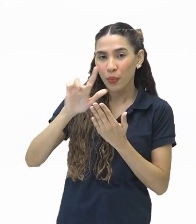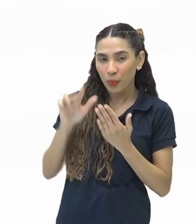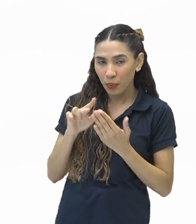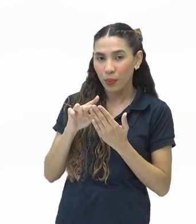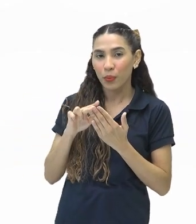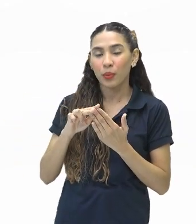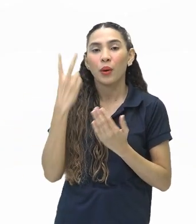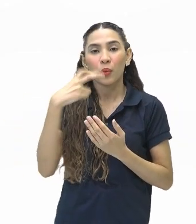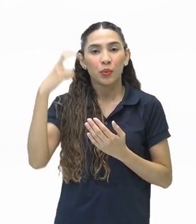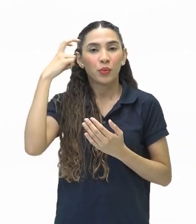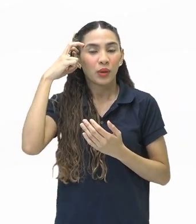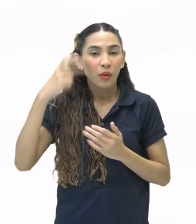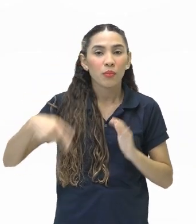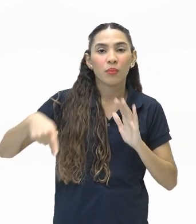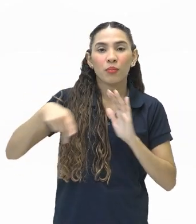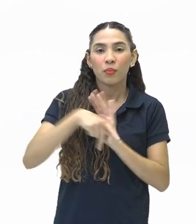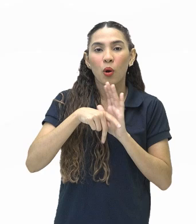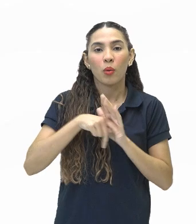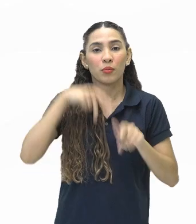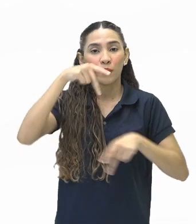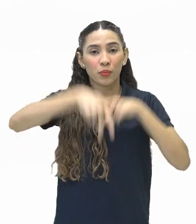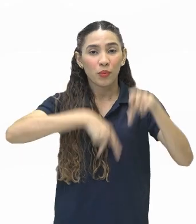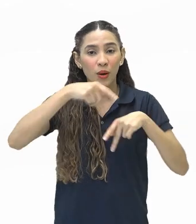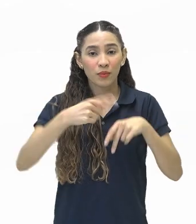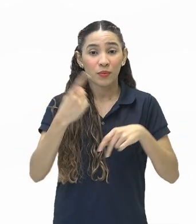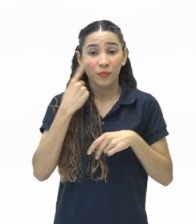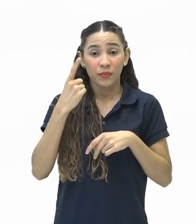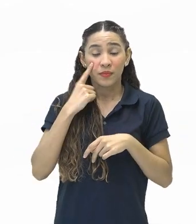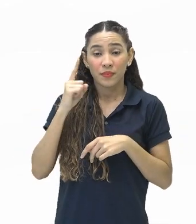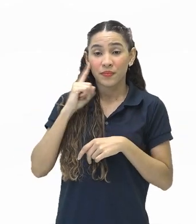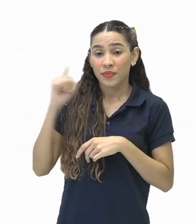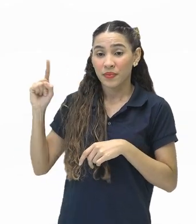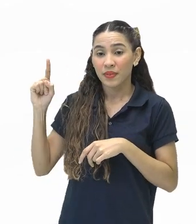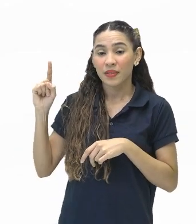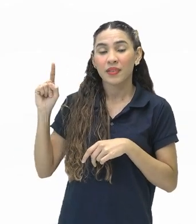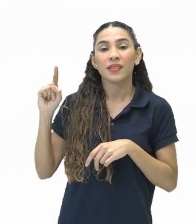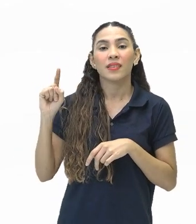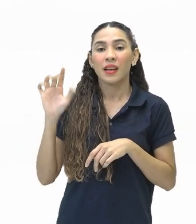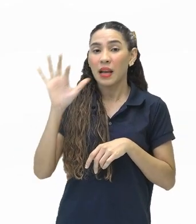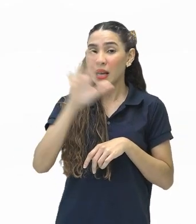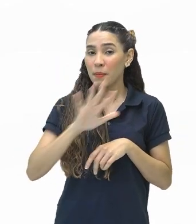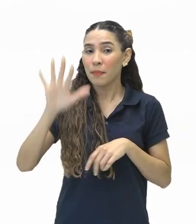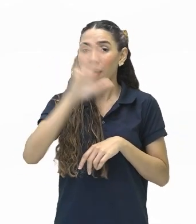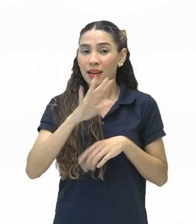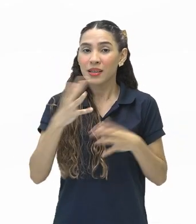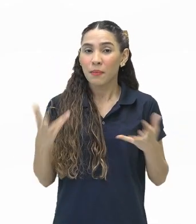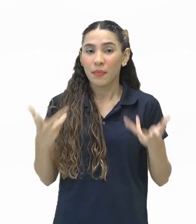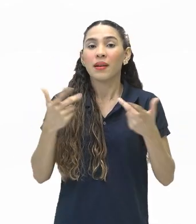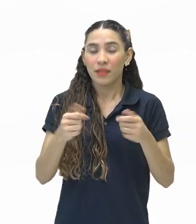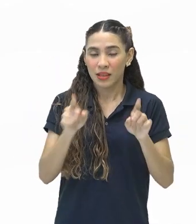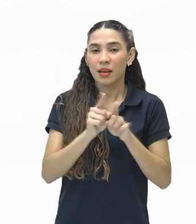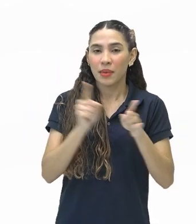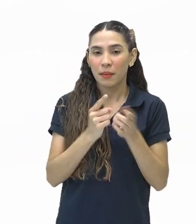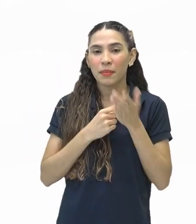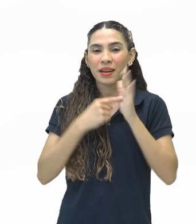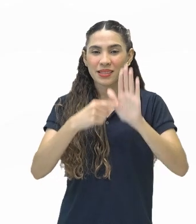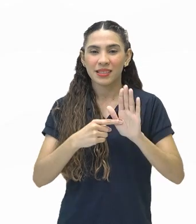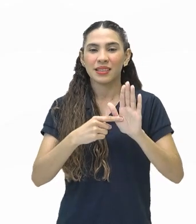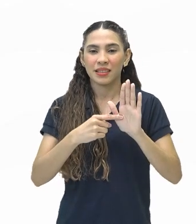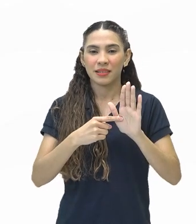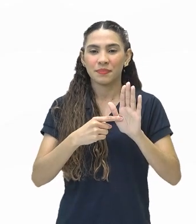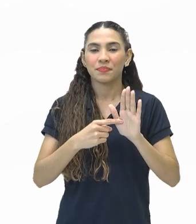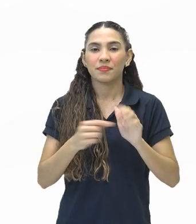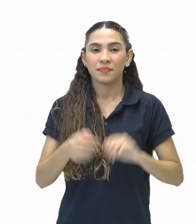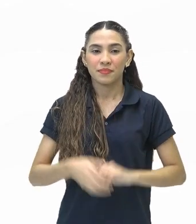diversidade cultural dos seus povos. Vocês estão vendo essas imagens maravilhosas aí que mostram um pouco disso daí.